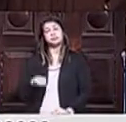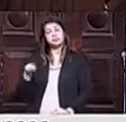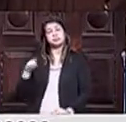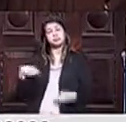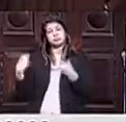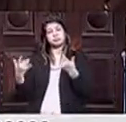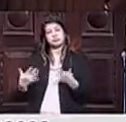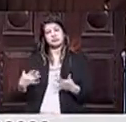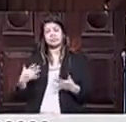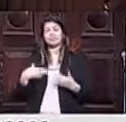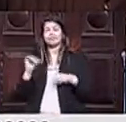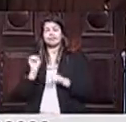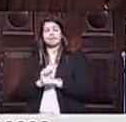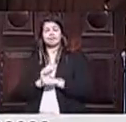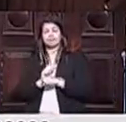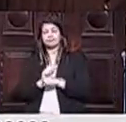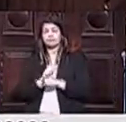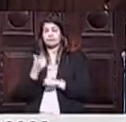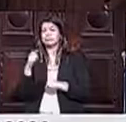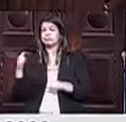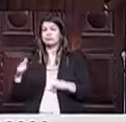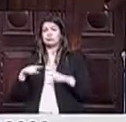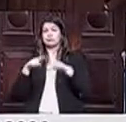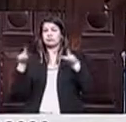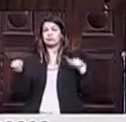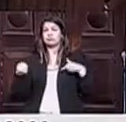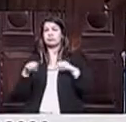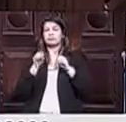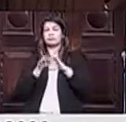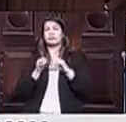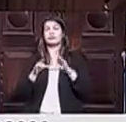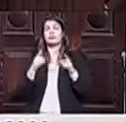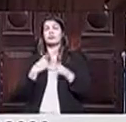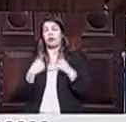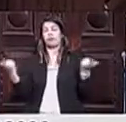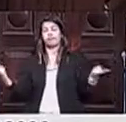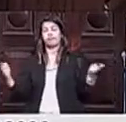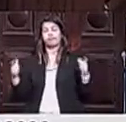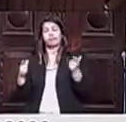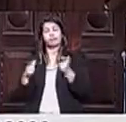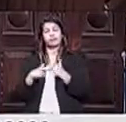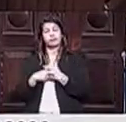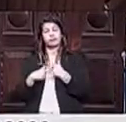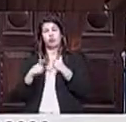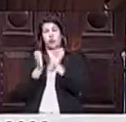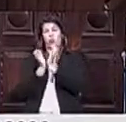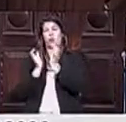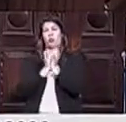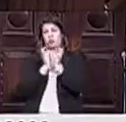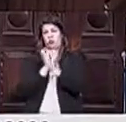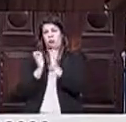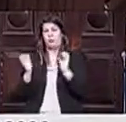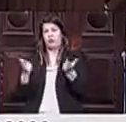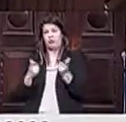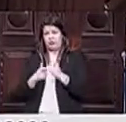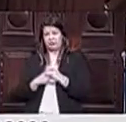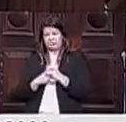em função da diminuição do número de turmas